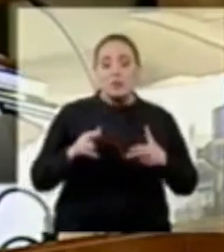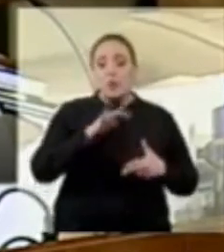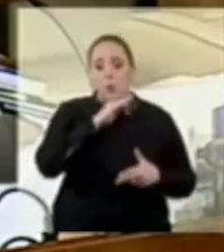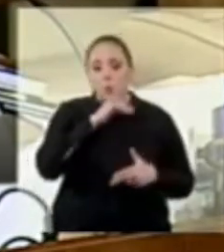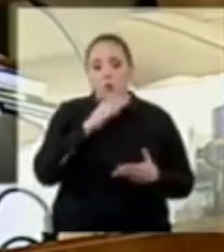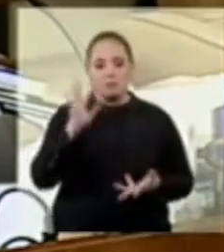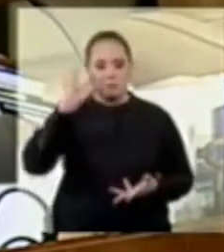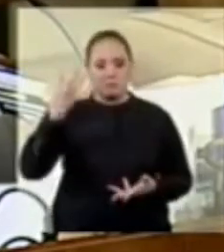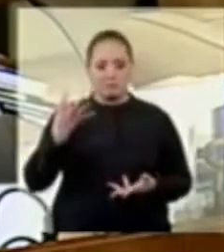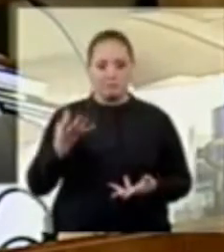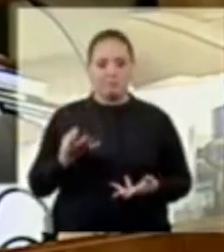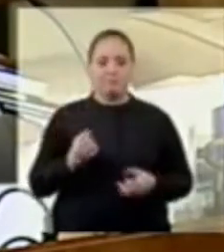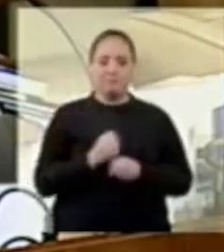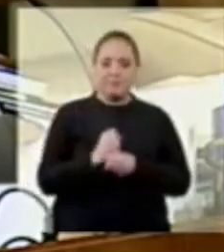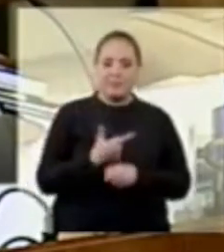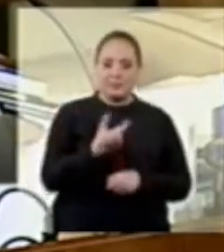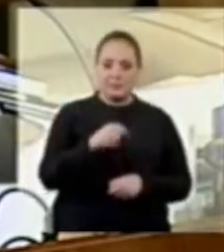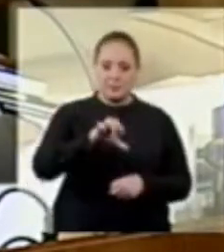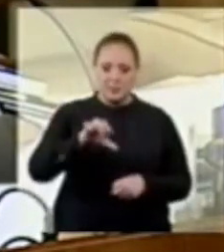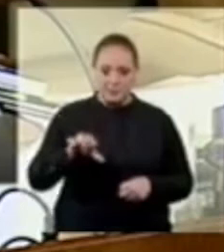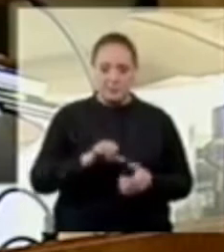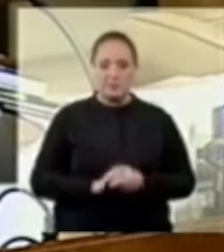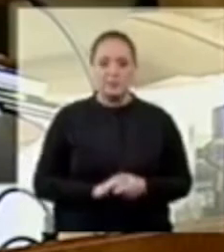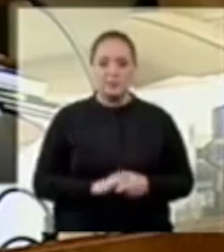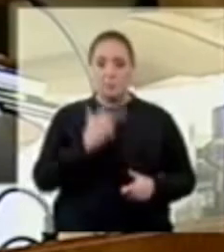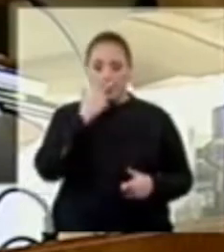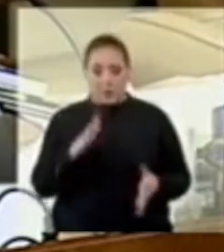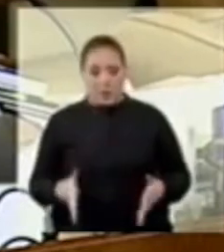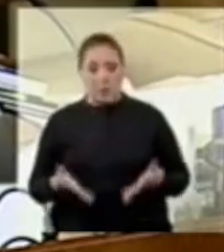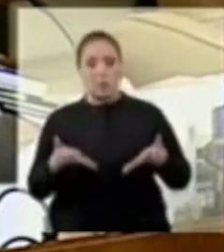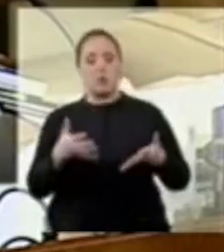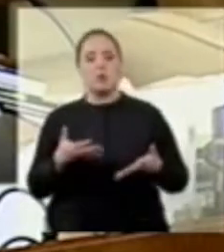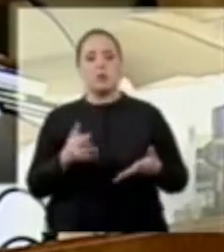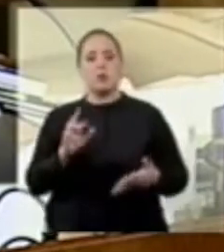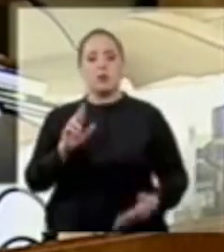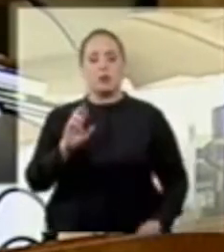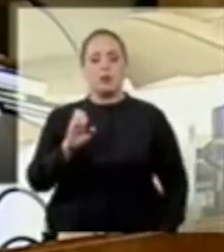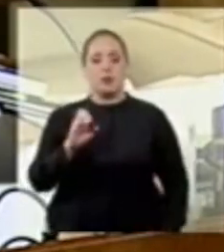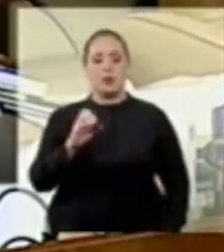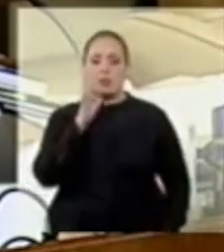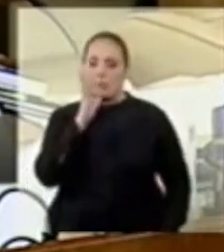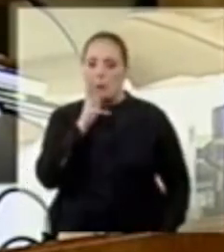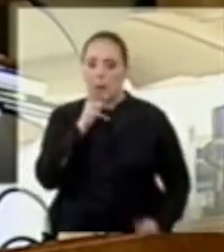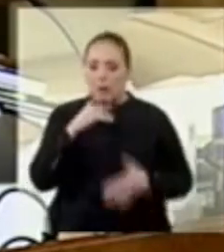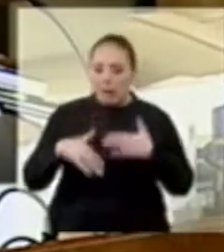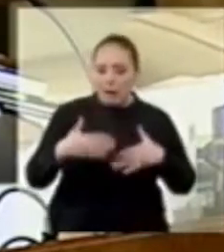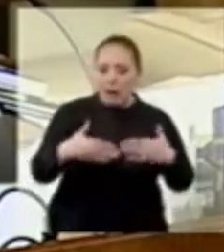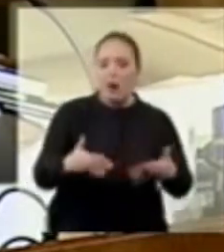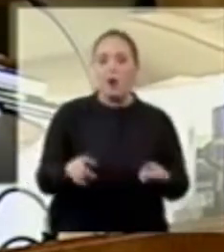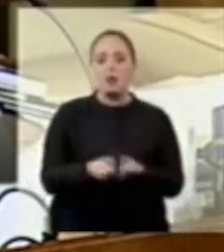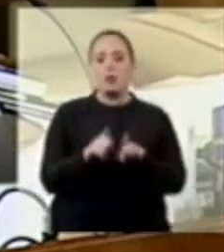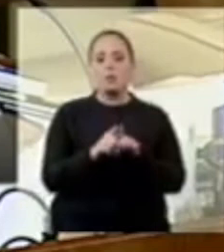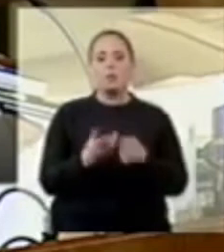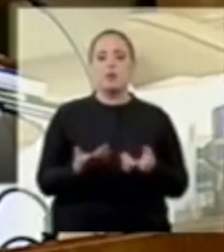decisão de 2009 incentivo a recorribilidade procrastinatória aumento da